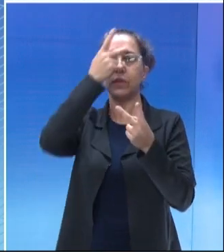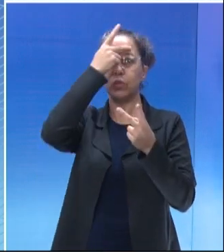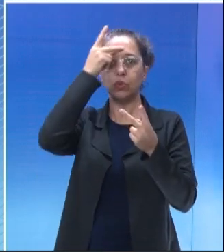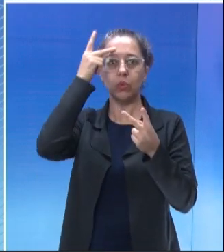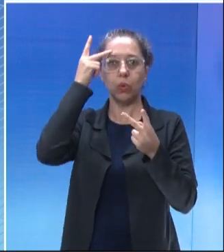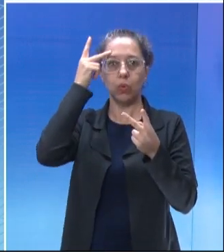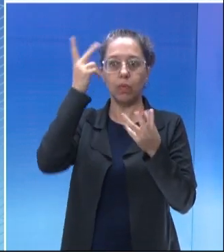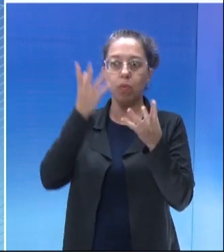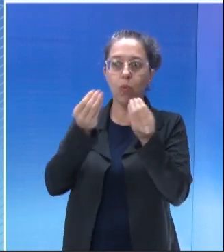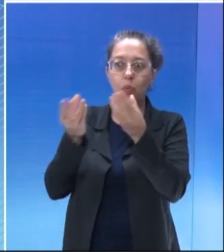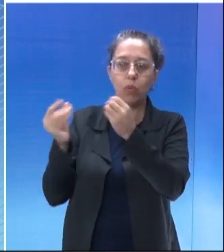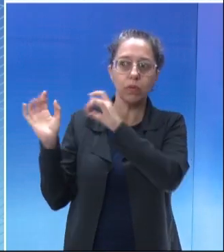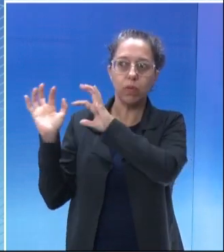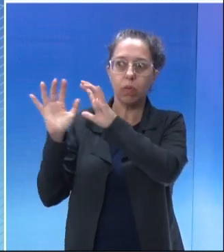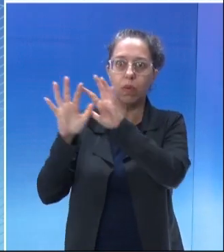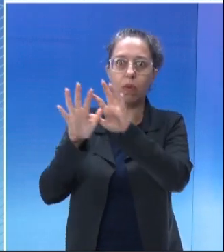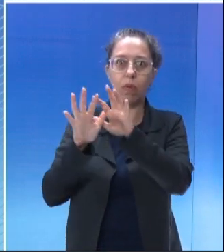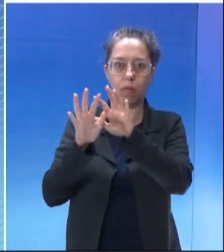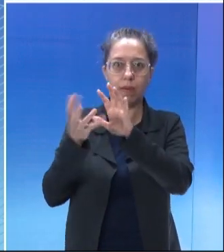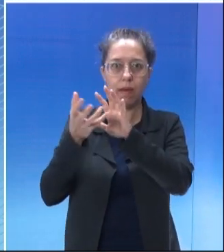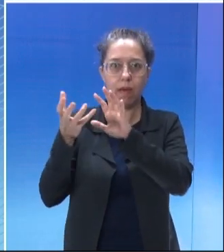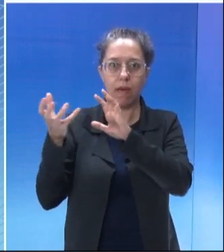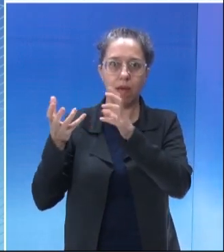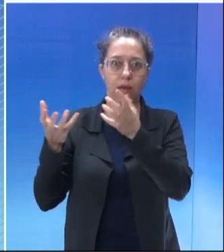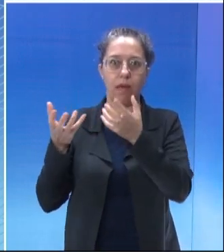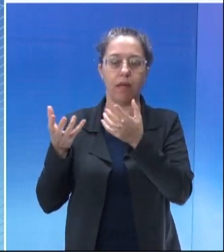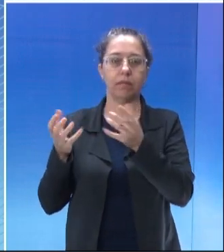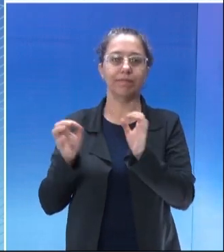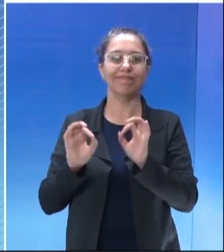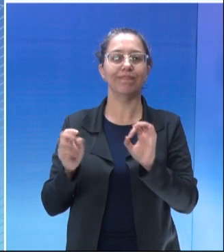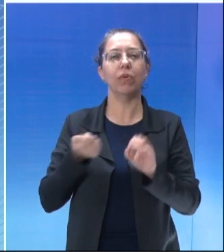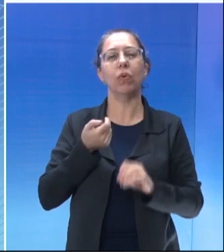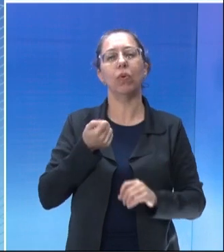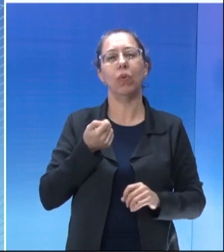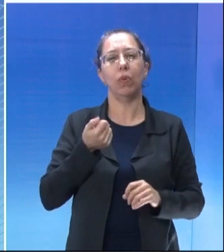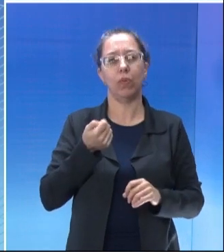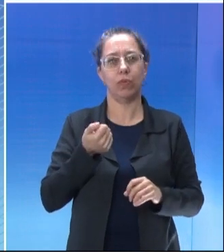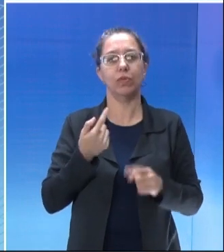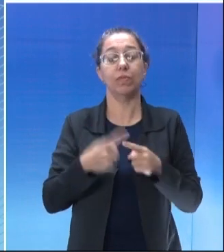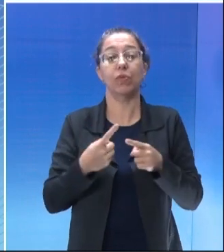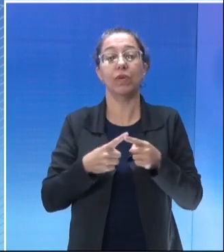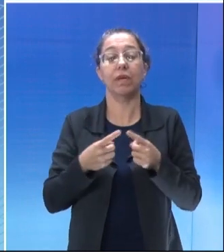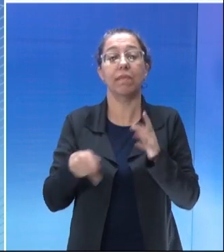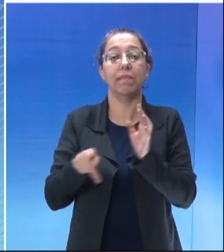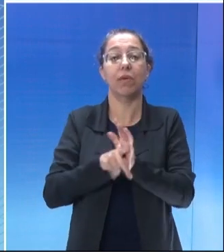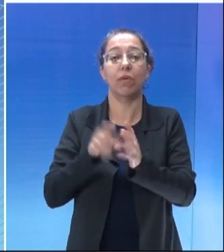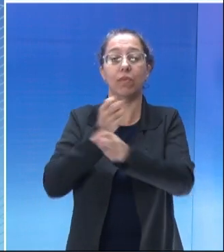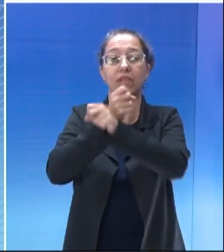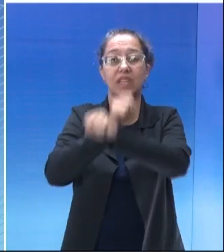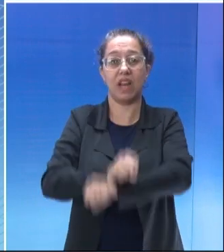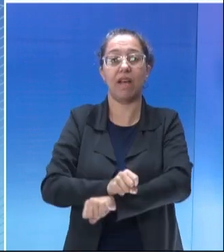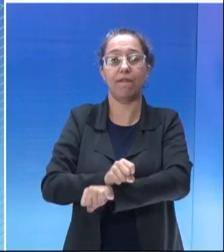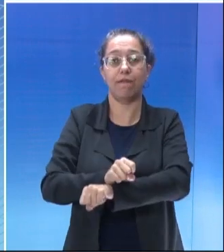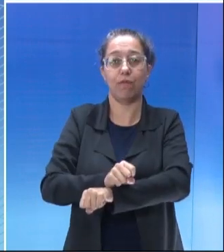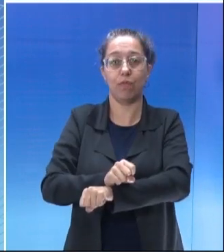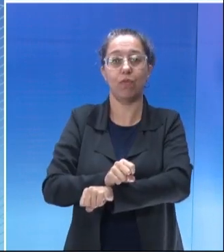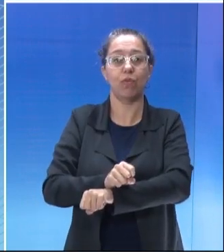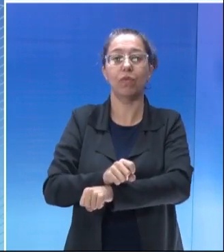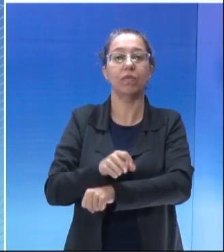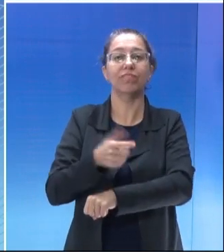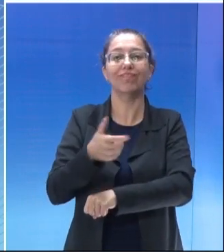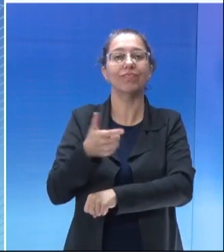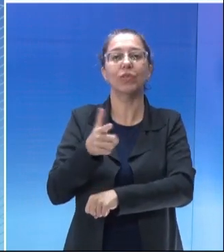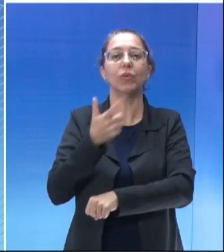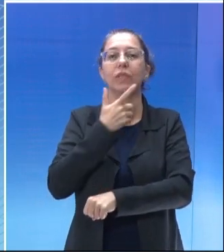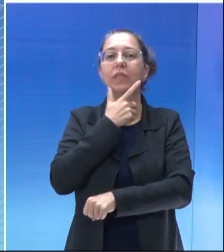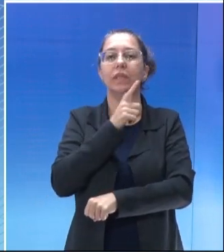porque nem todas as pessoas, principalmente os escravos recém-libertados, não conseguiriam comprar. Então, não